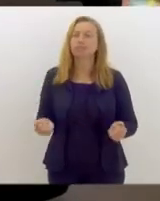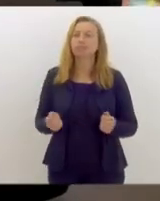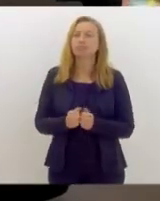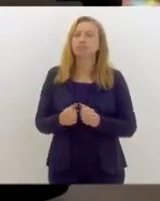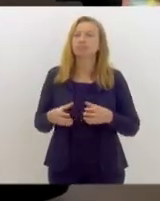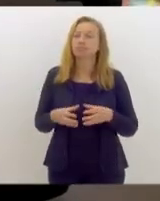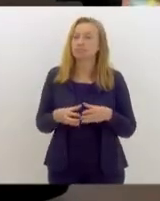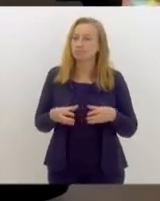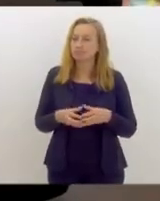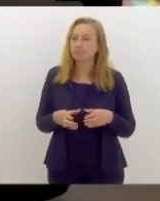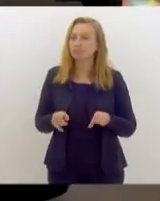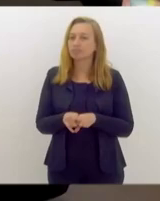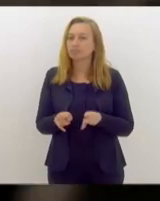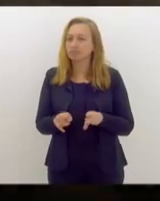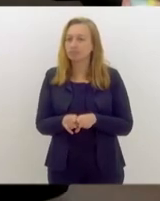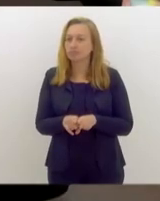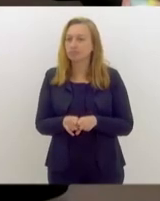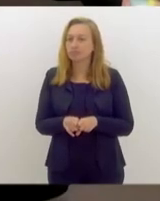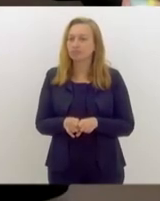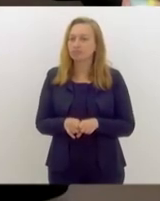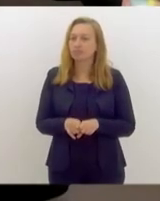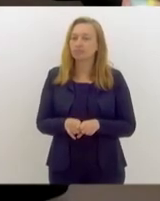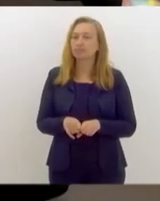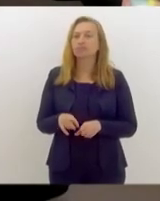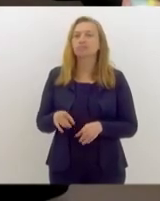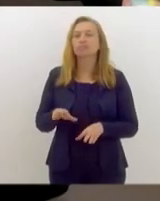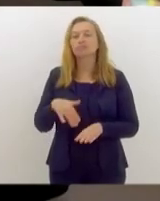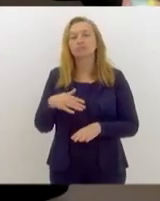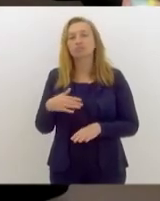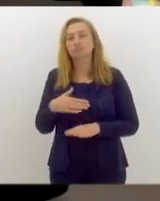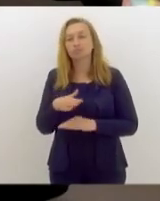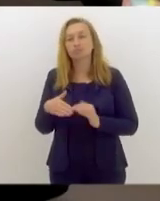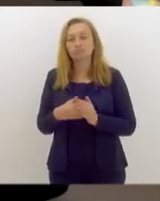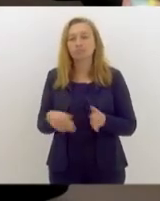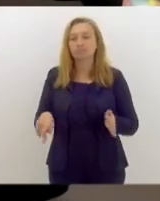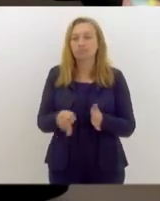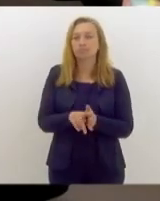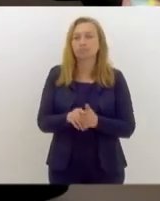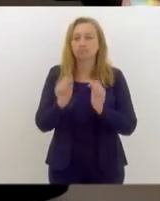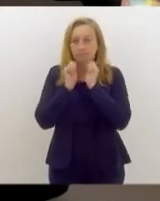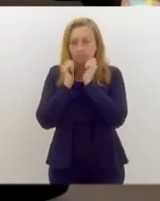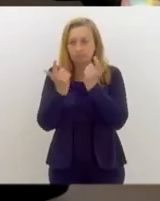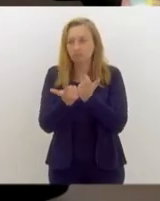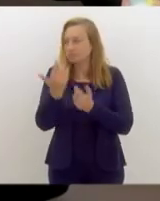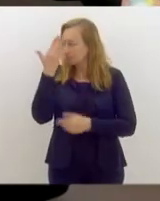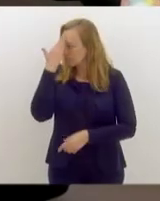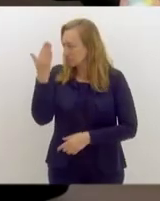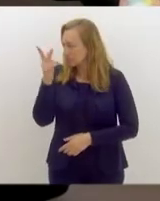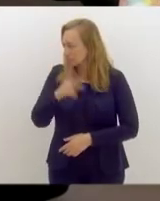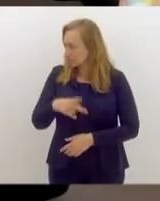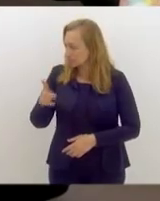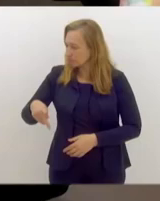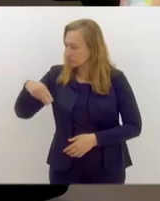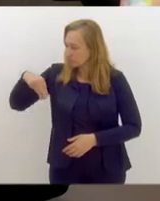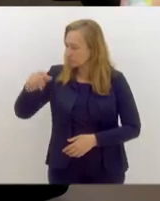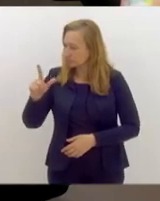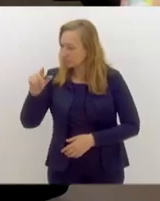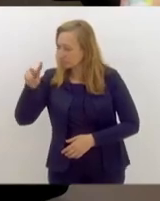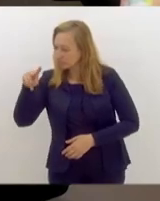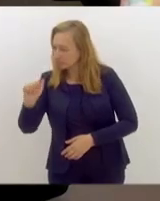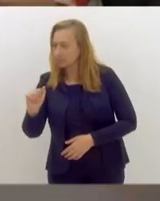também todos os deputados e deputadas que compõem a Alerj. Agradecer à professora Malvina aqui